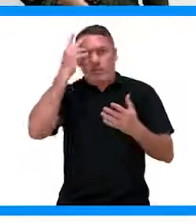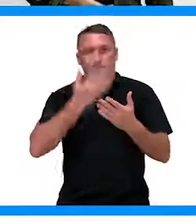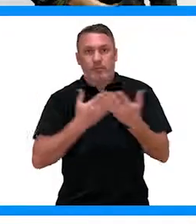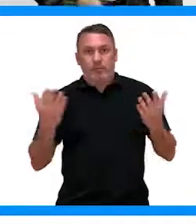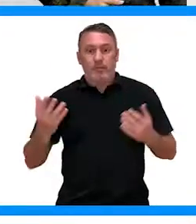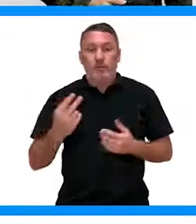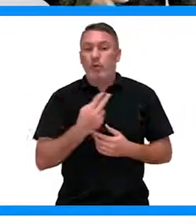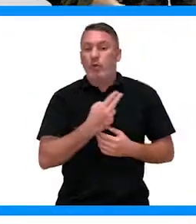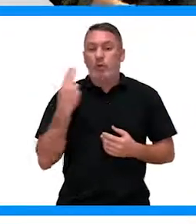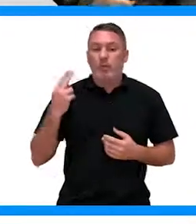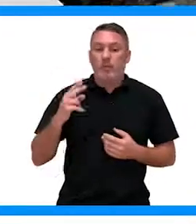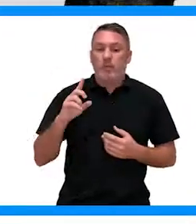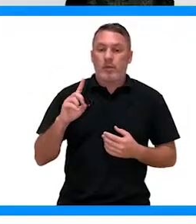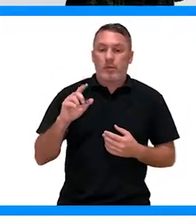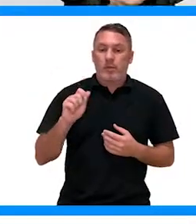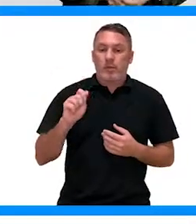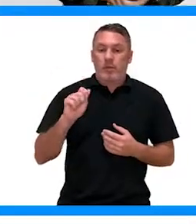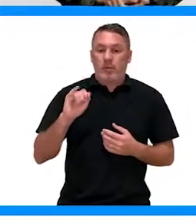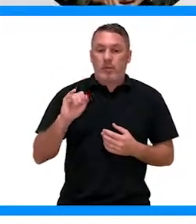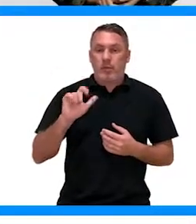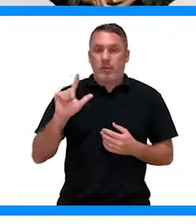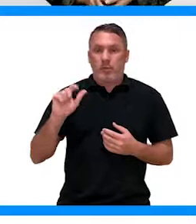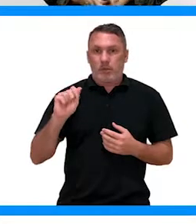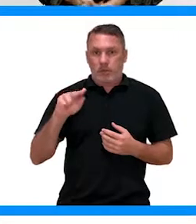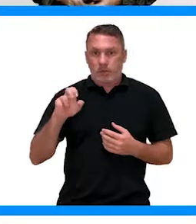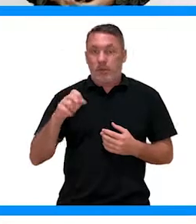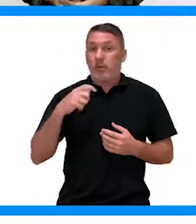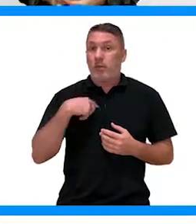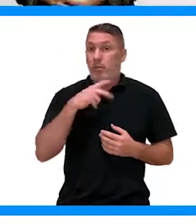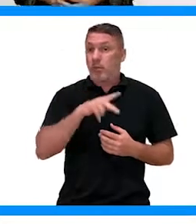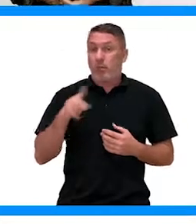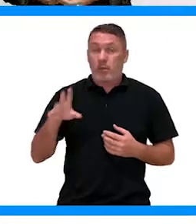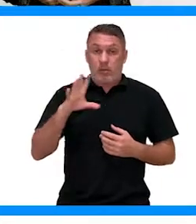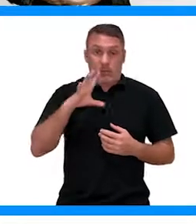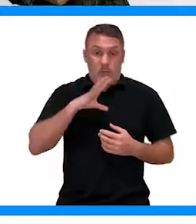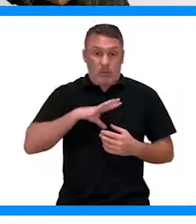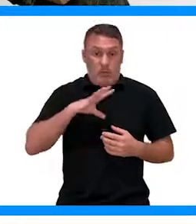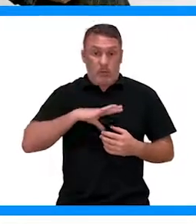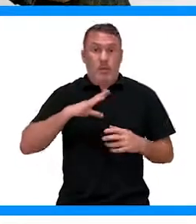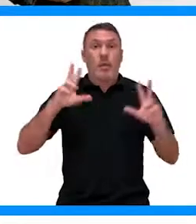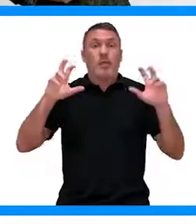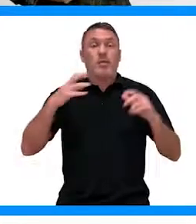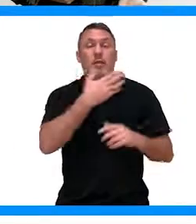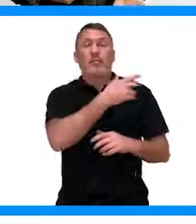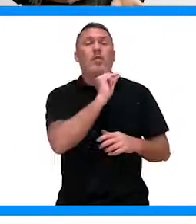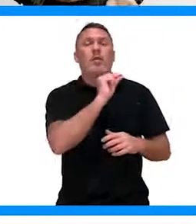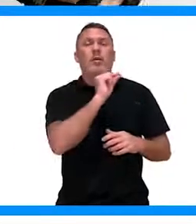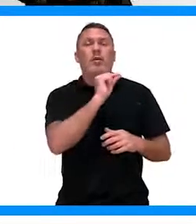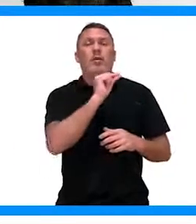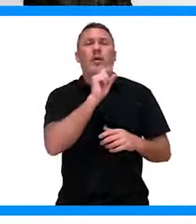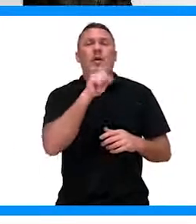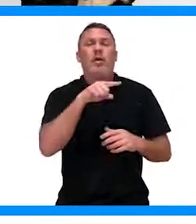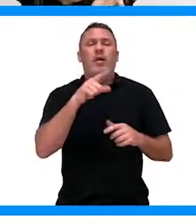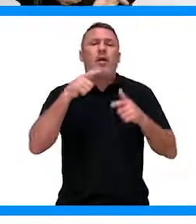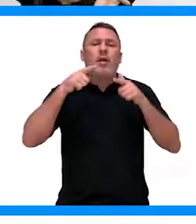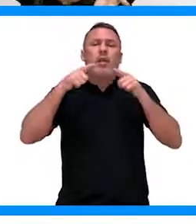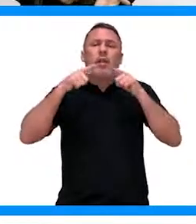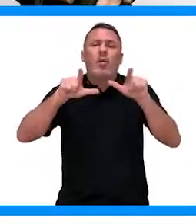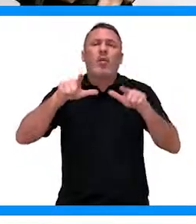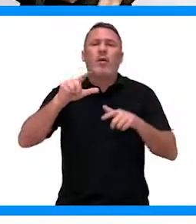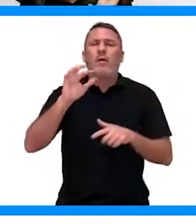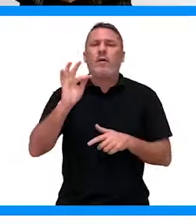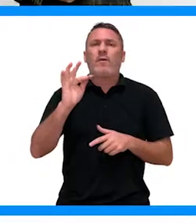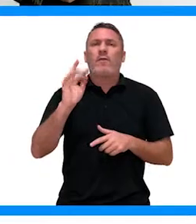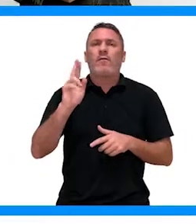Olá a todos, meu nome é Dailane, sou professora de língua portuguesa e na aula de hoje a gente vai falar sobre funções da